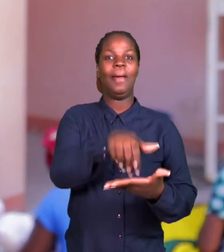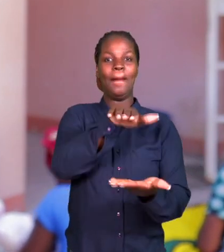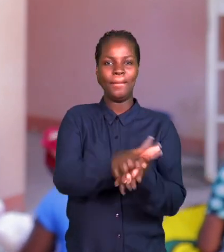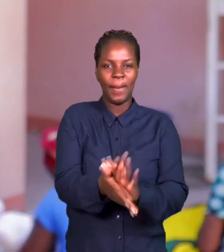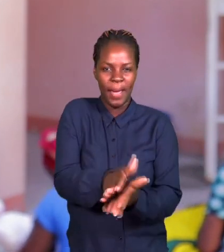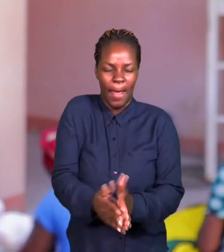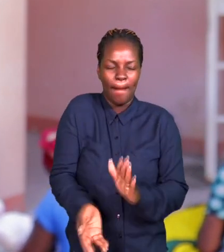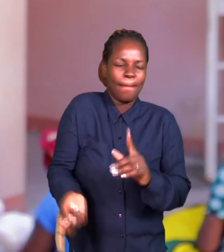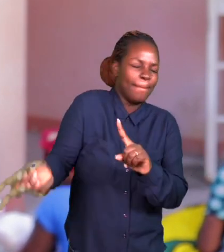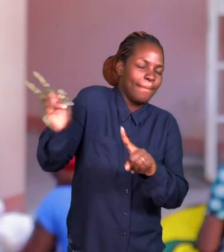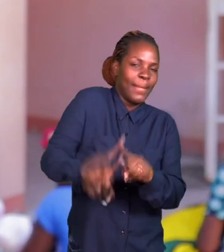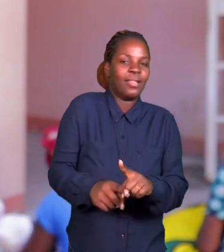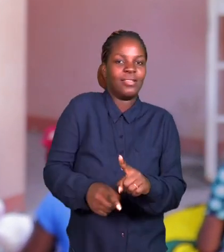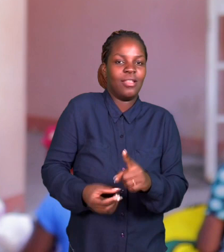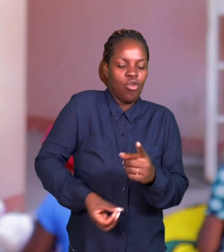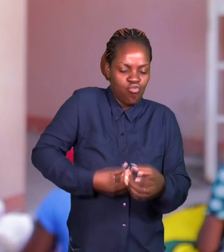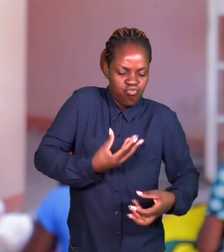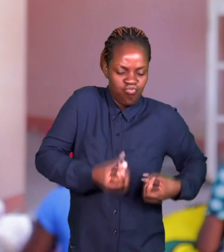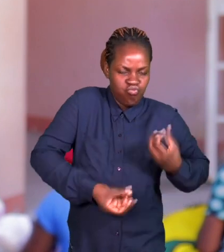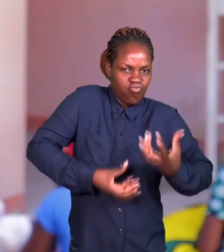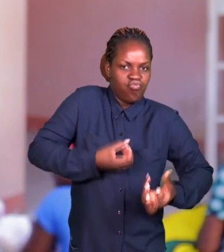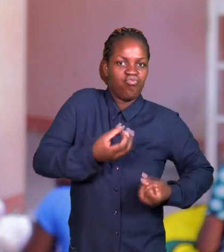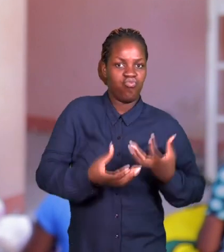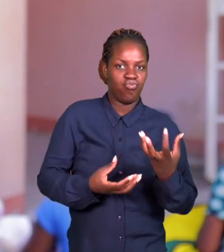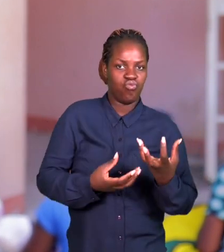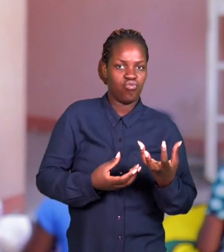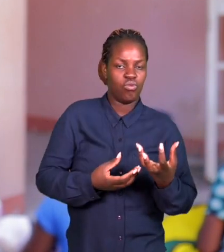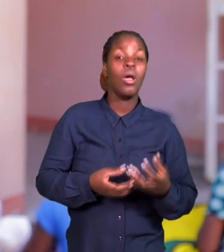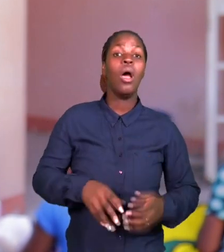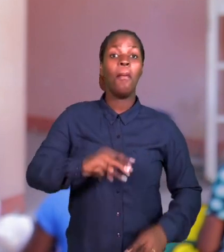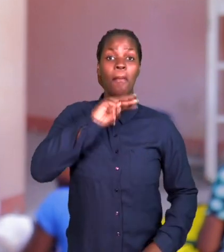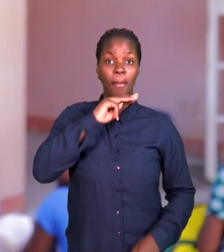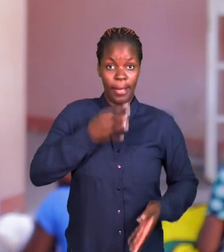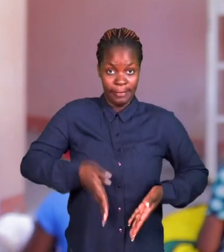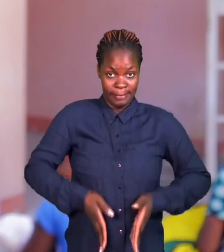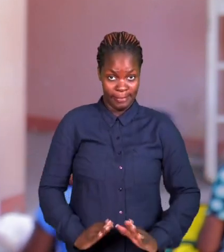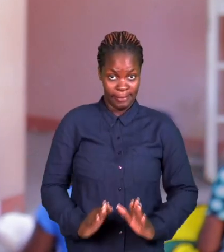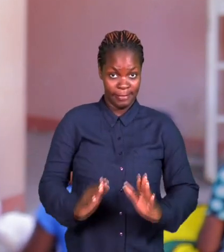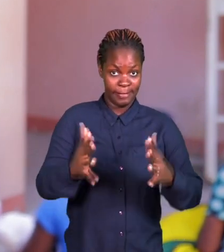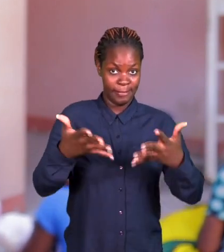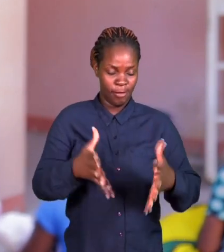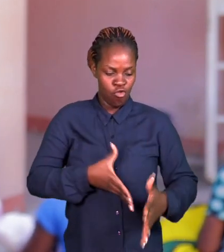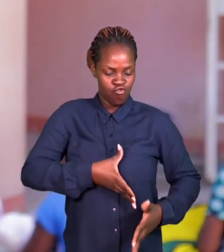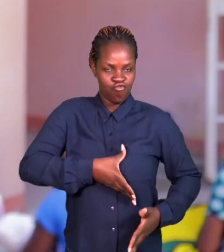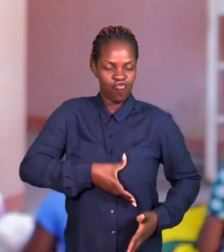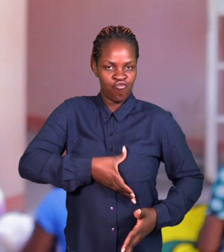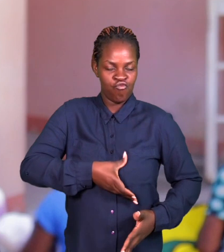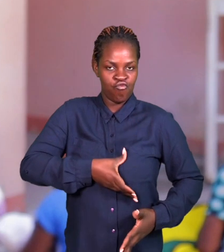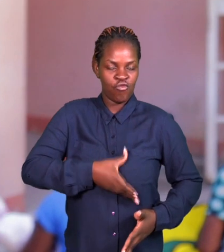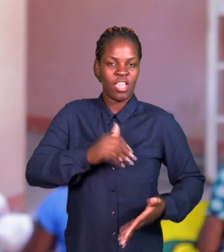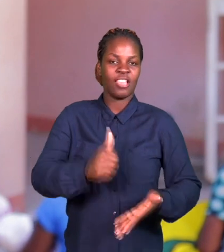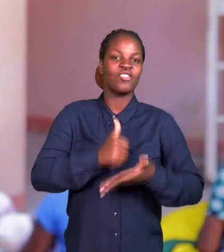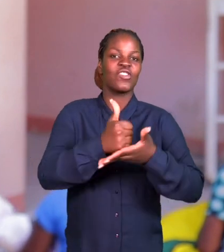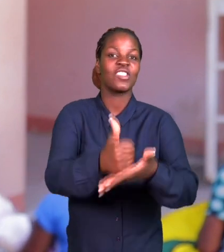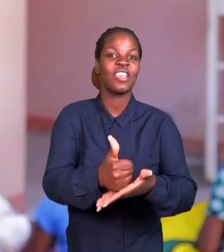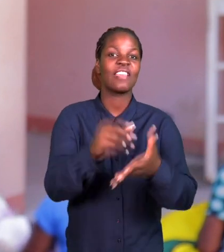para a produção do leite. Por isso é muito importante, assim que a mãe conceber, dar a mama à